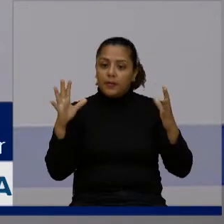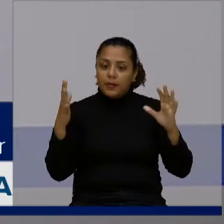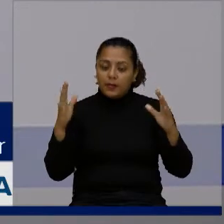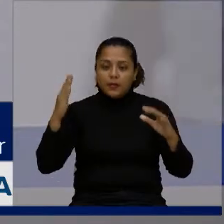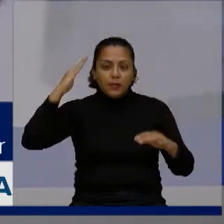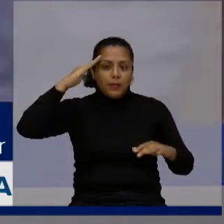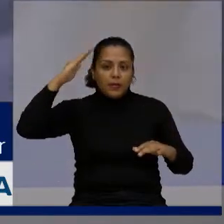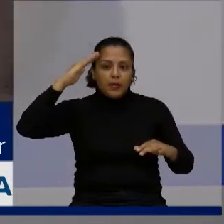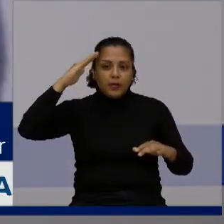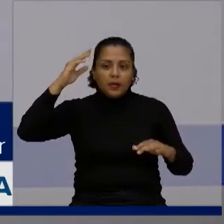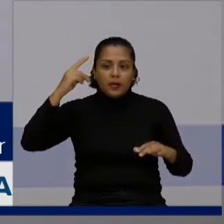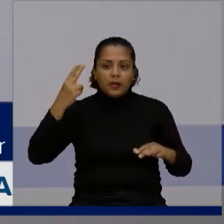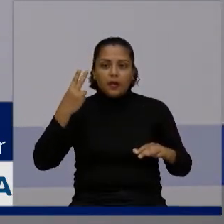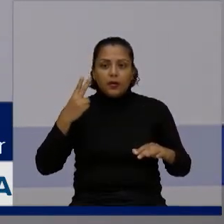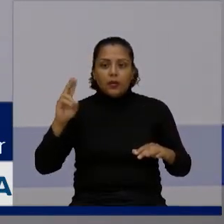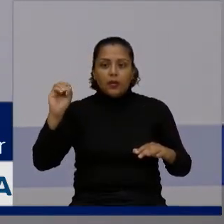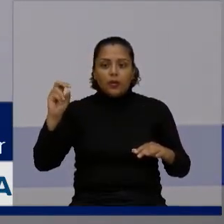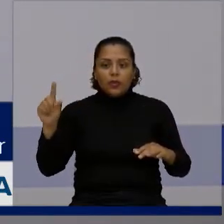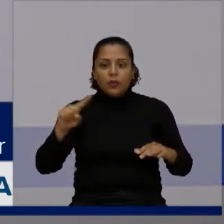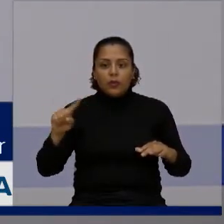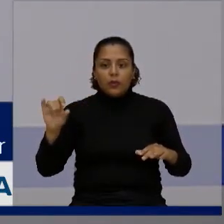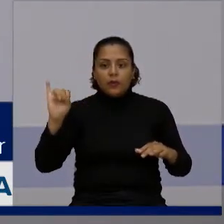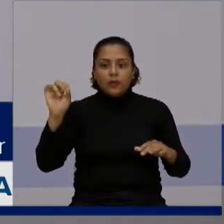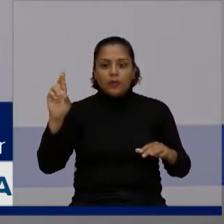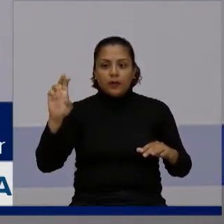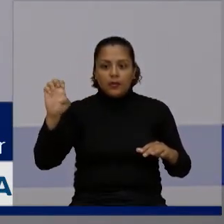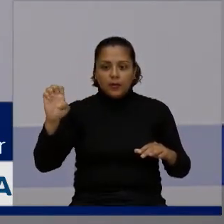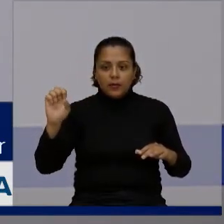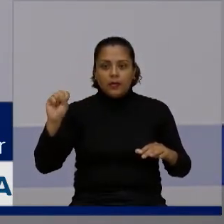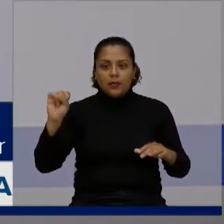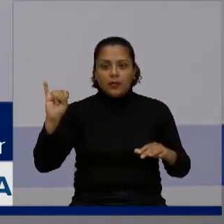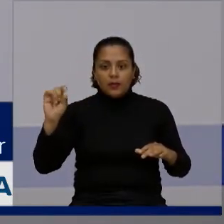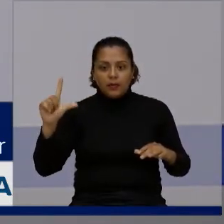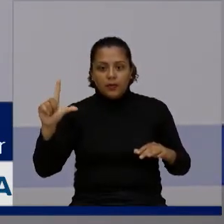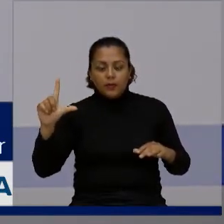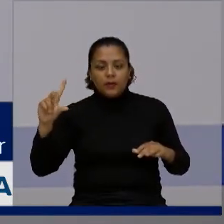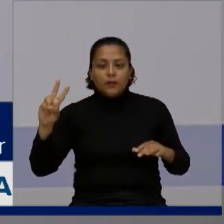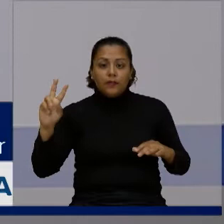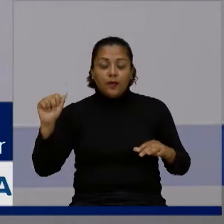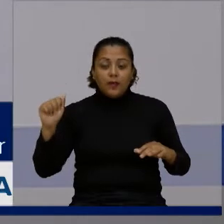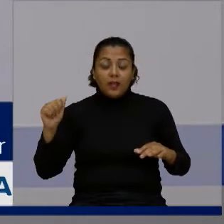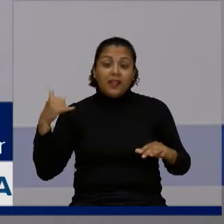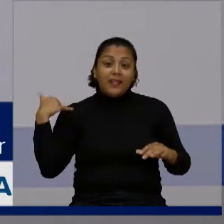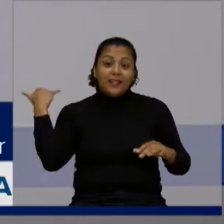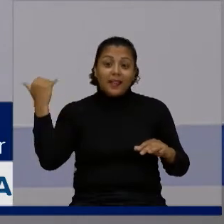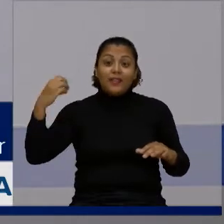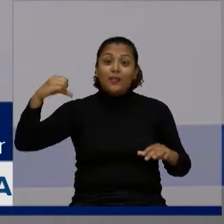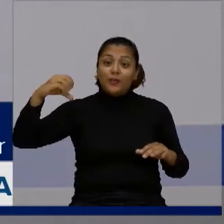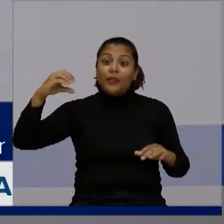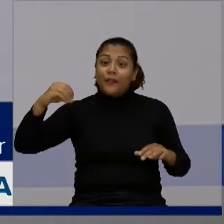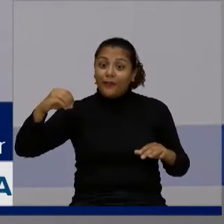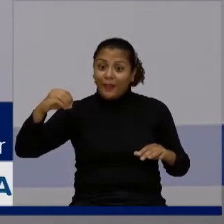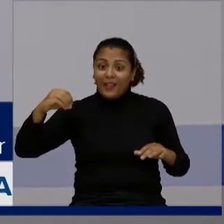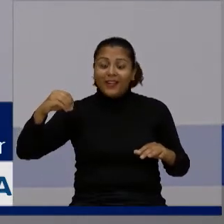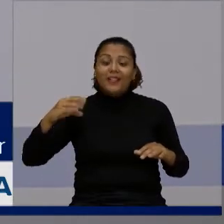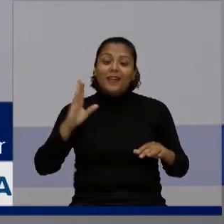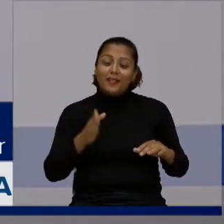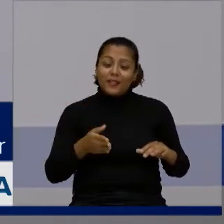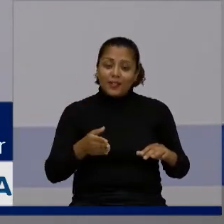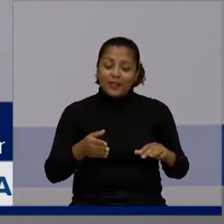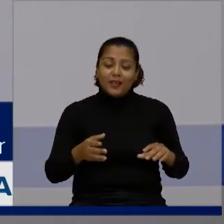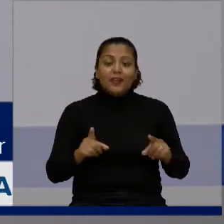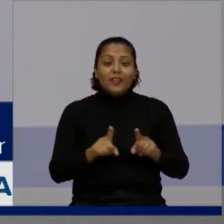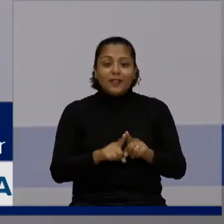Silva pelos seus 90 anos completados esse ano e também por conta da homenagem